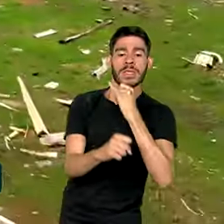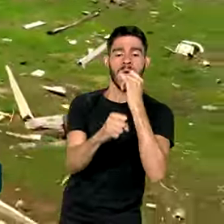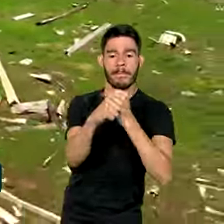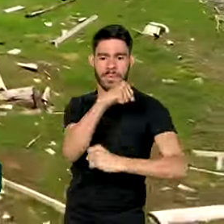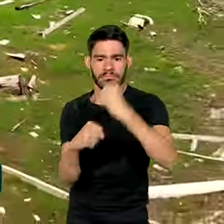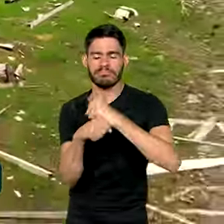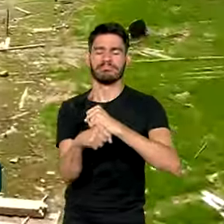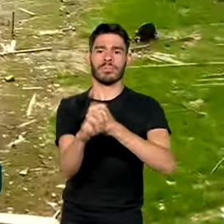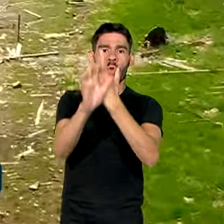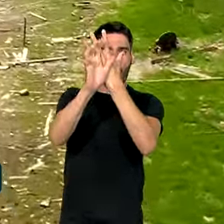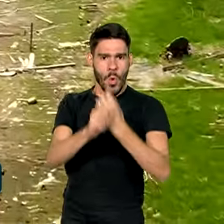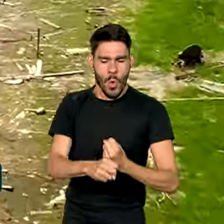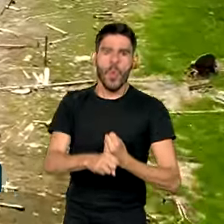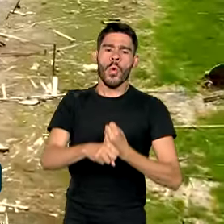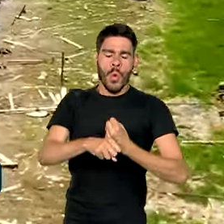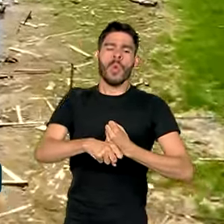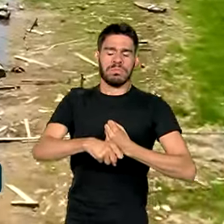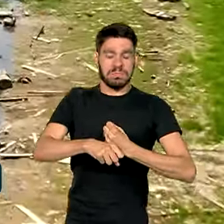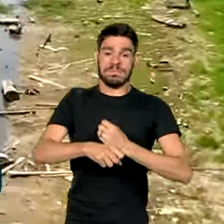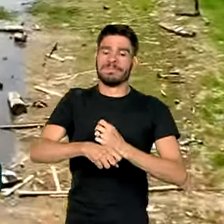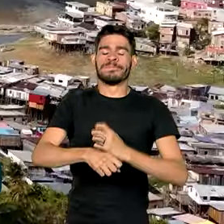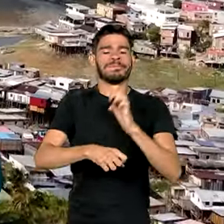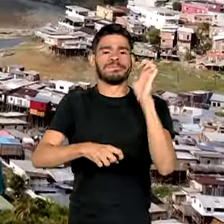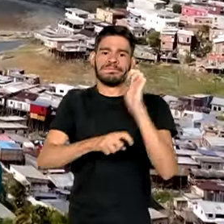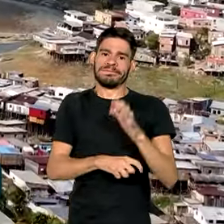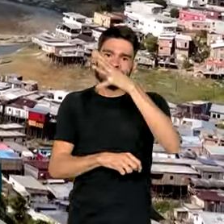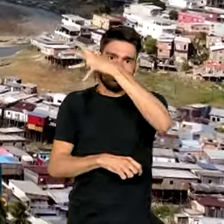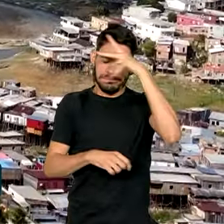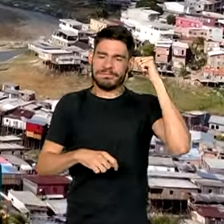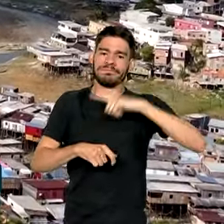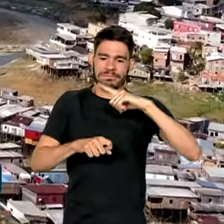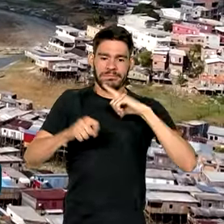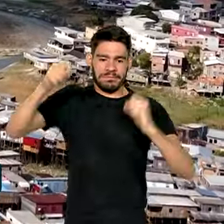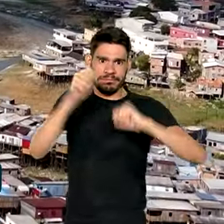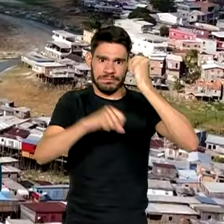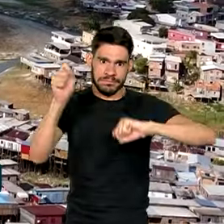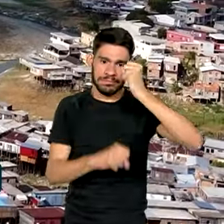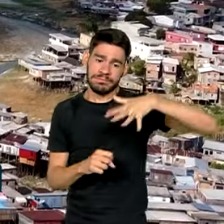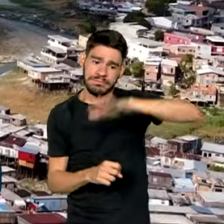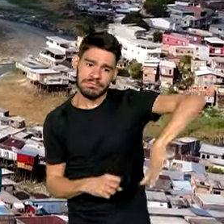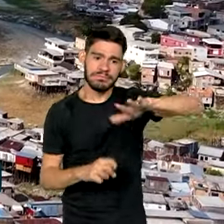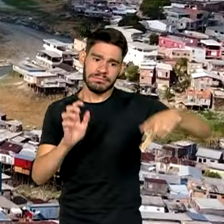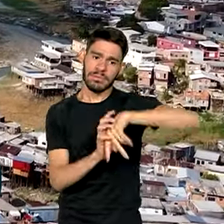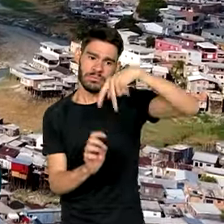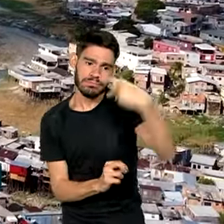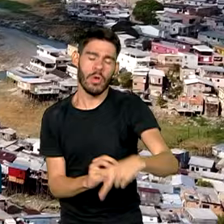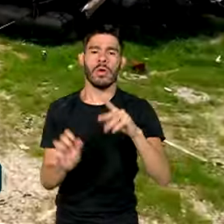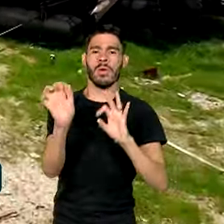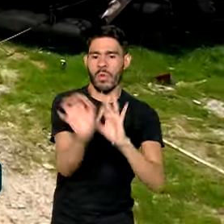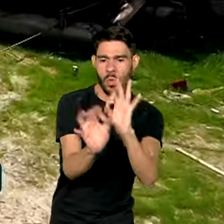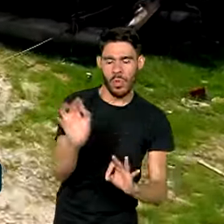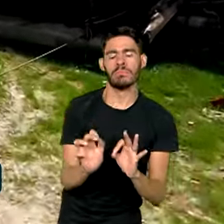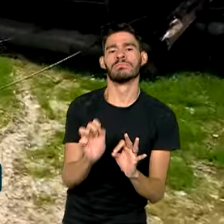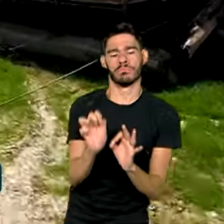uma forte seca que atingiu o estado do Amazonas fez com que indústrias da Zona Franca de Manaus